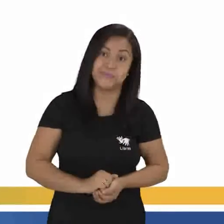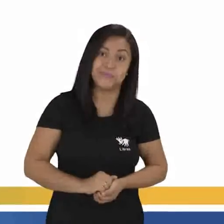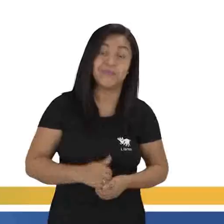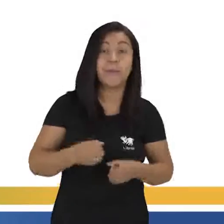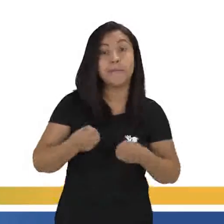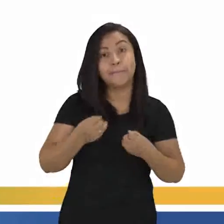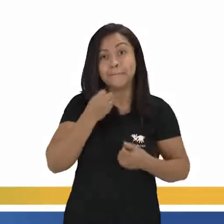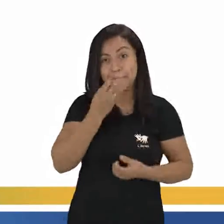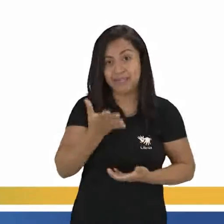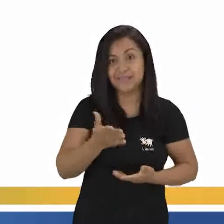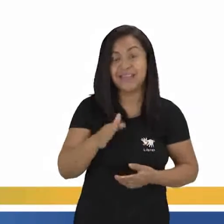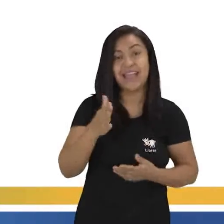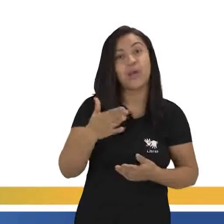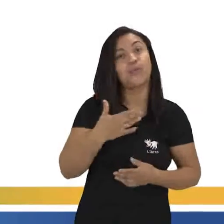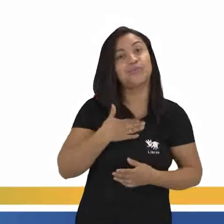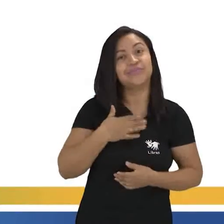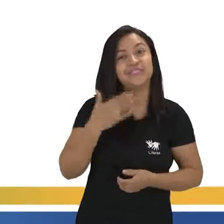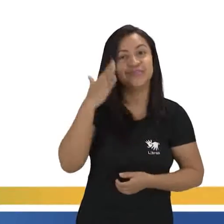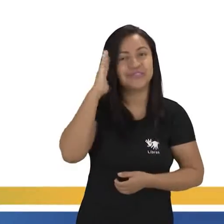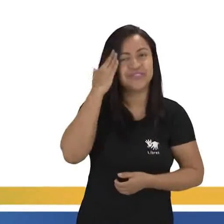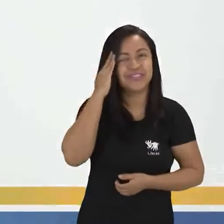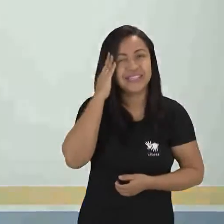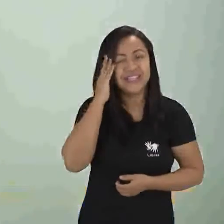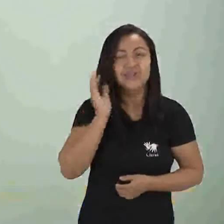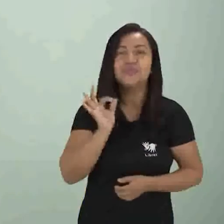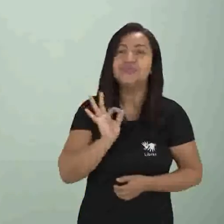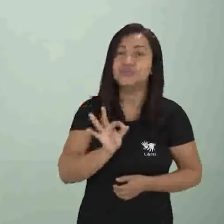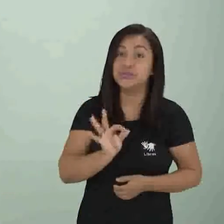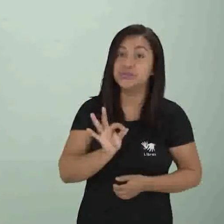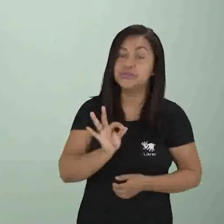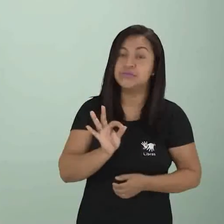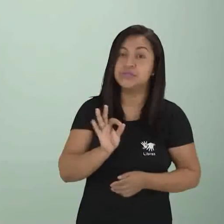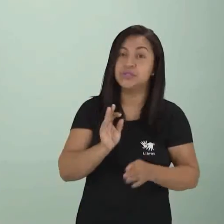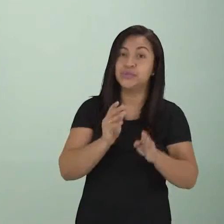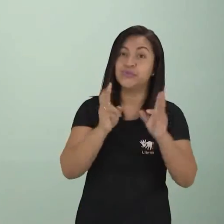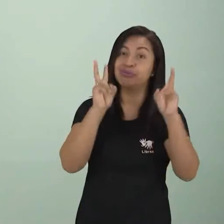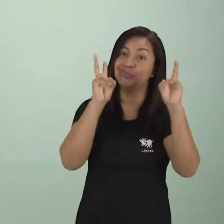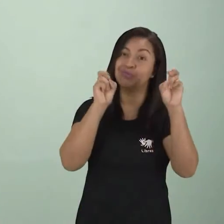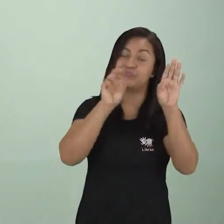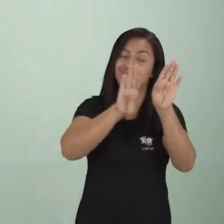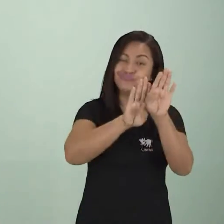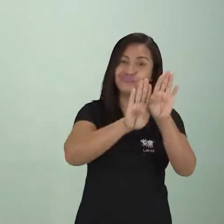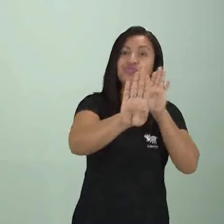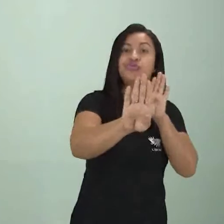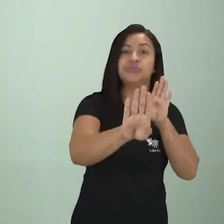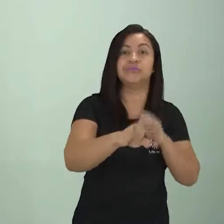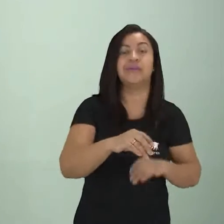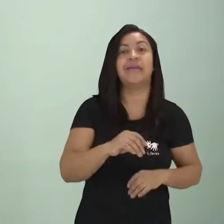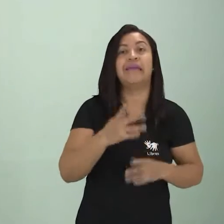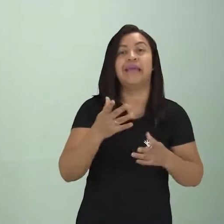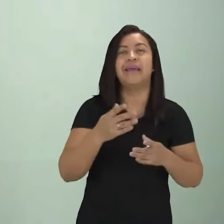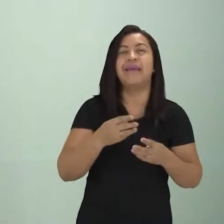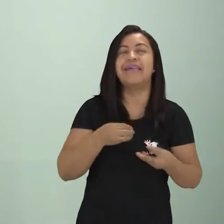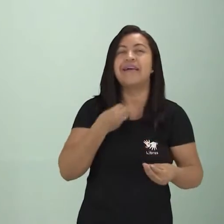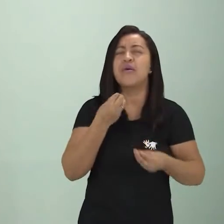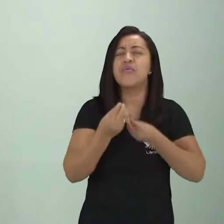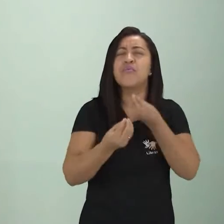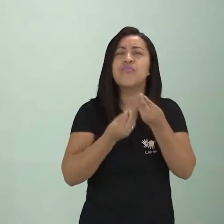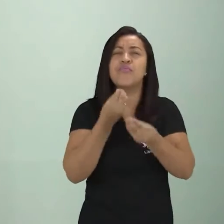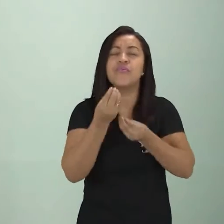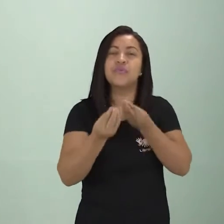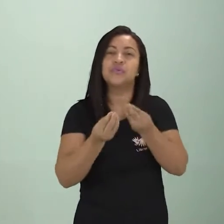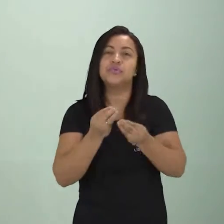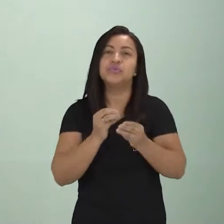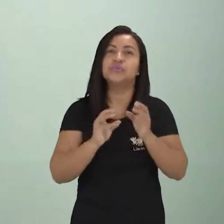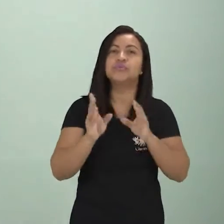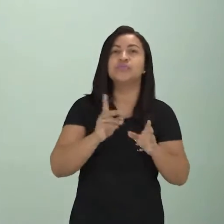Bem, pessoal, eu espero que vocês tenham entendido direitinho essa questão do impulso. É legal a gente observar como que ele se processa no nosso